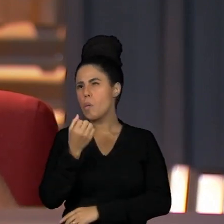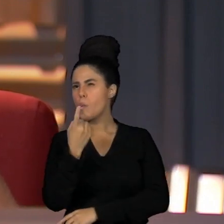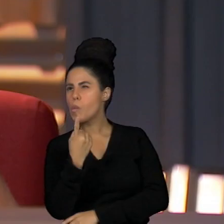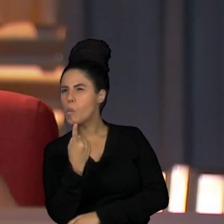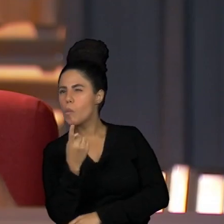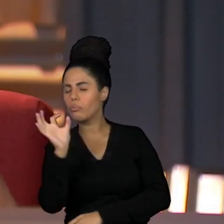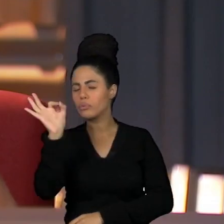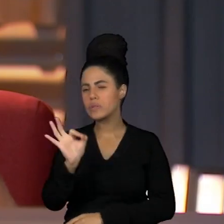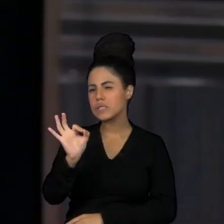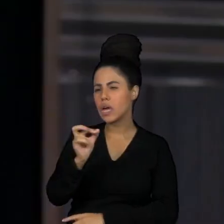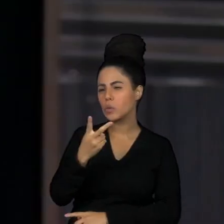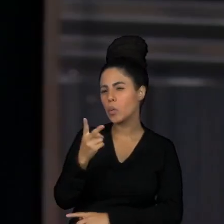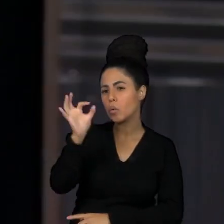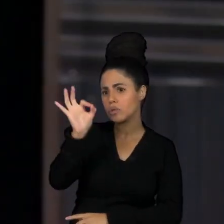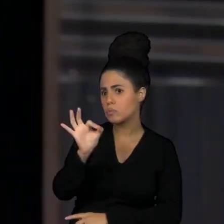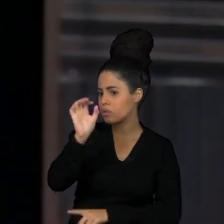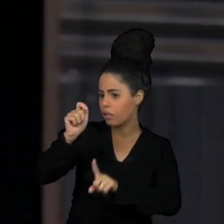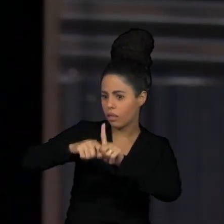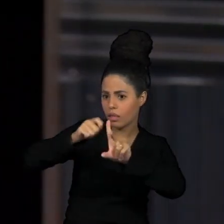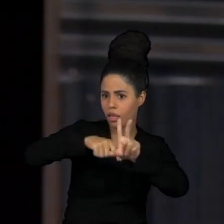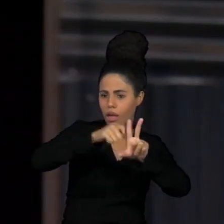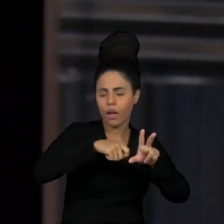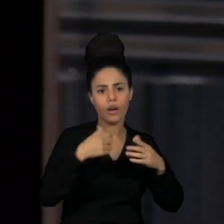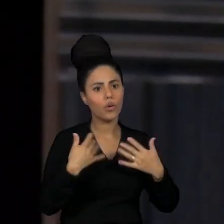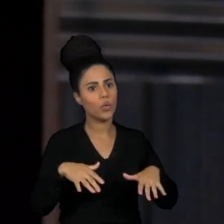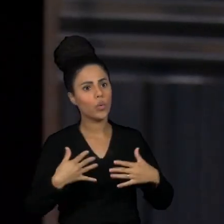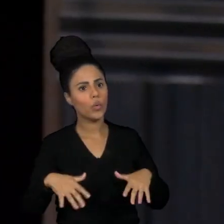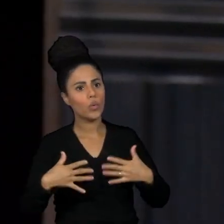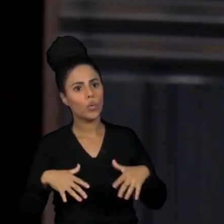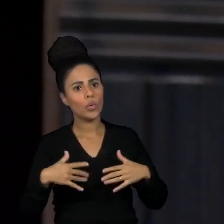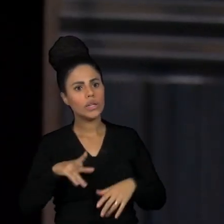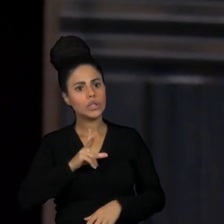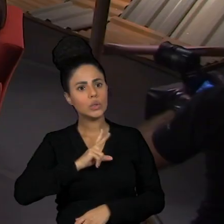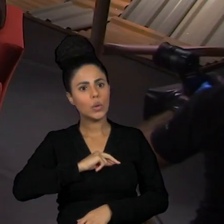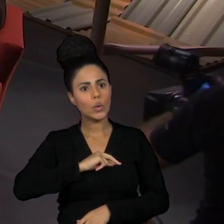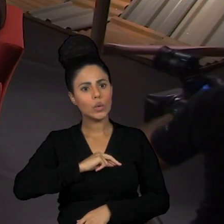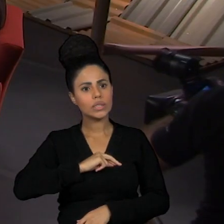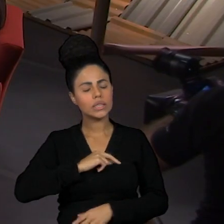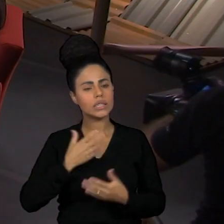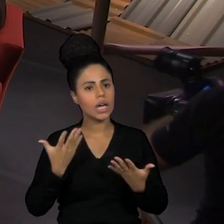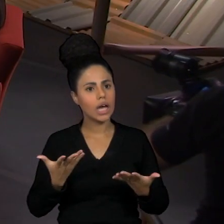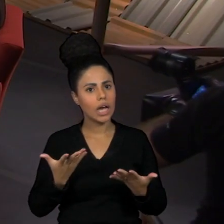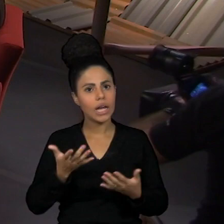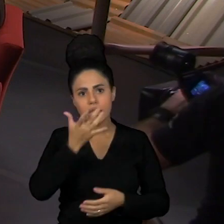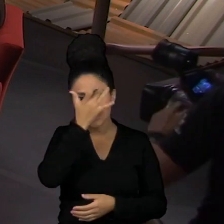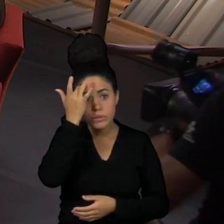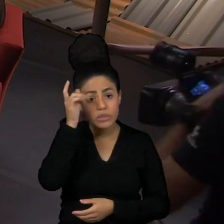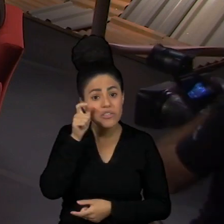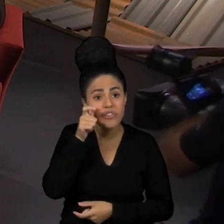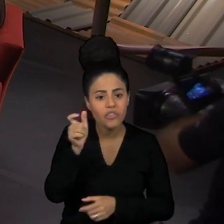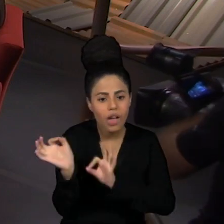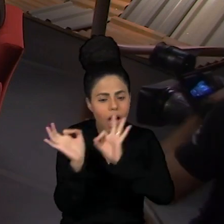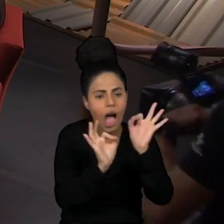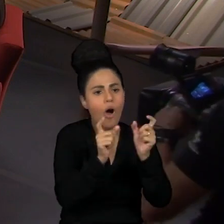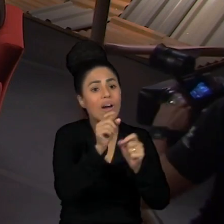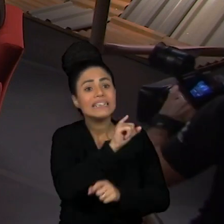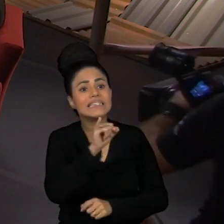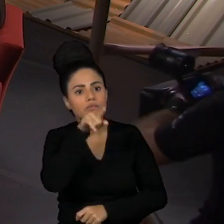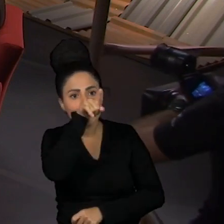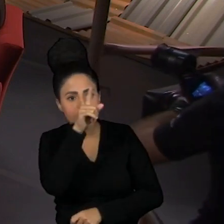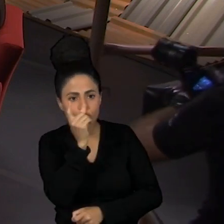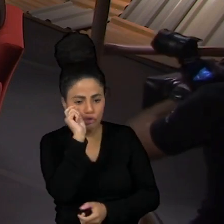3 vezes então. Entendeu? Então, É como compensa. se você tivesse um imóvel. Exato. Para quem está nos vendo agora, se você tem uma grana para